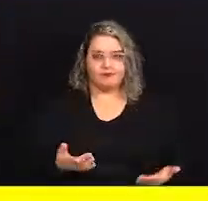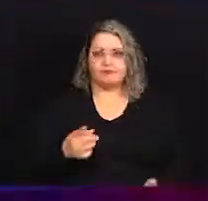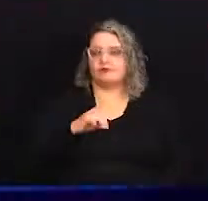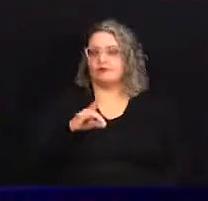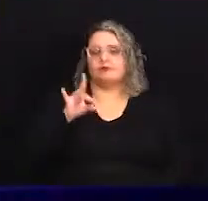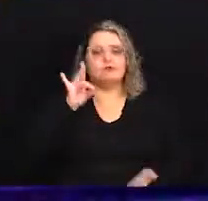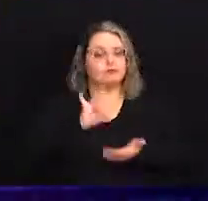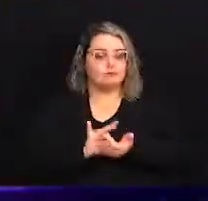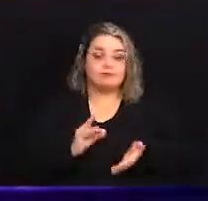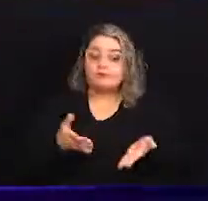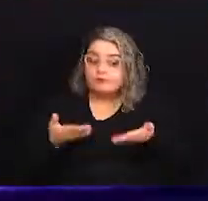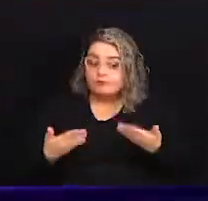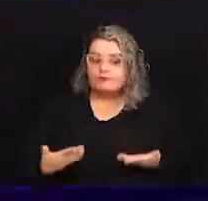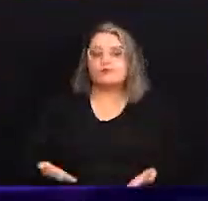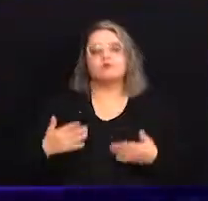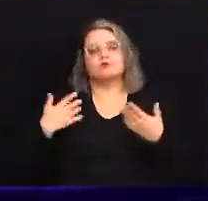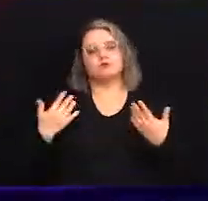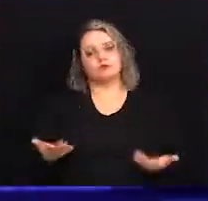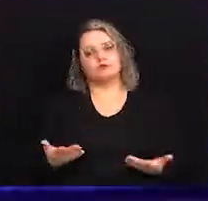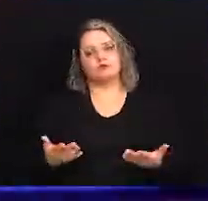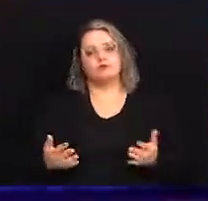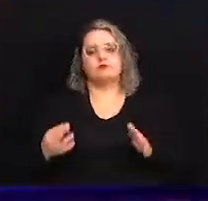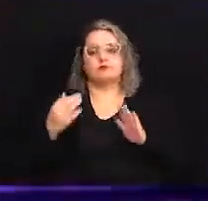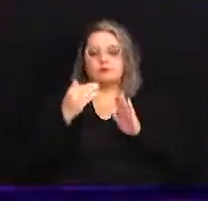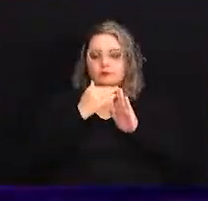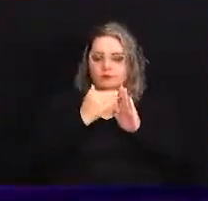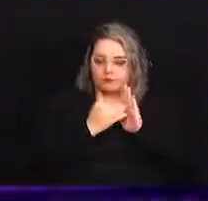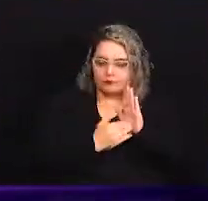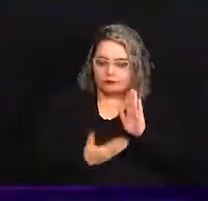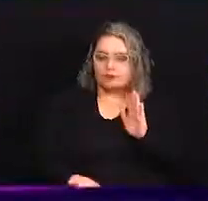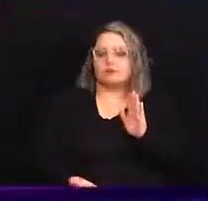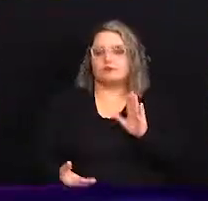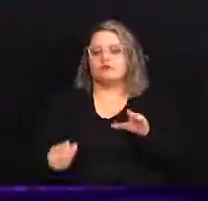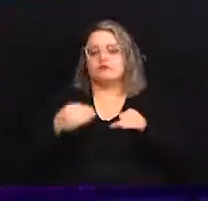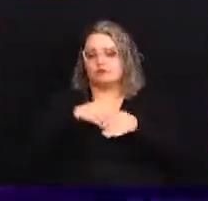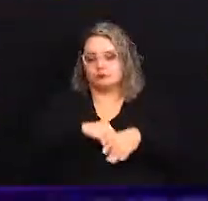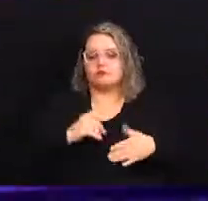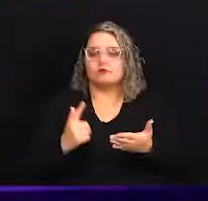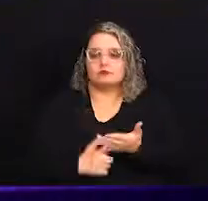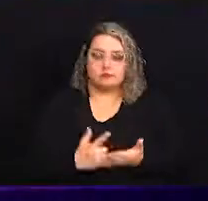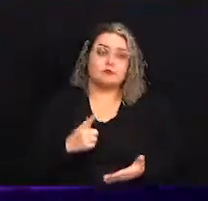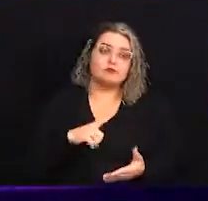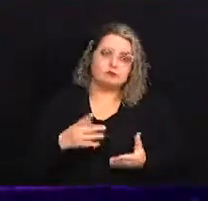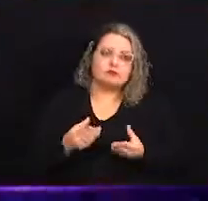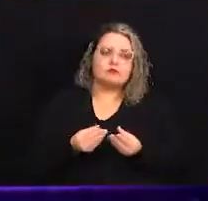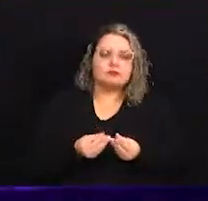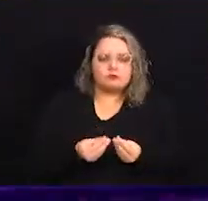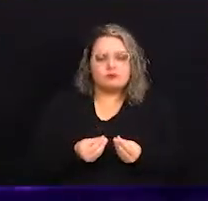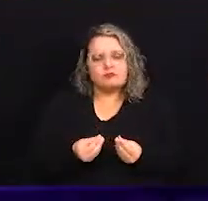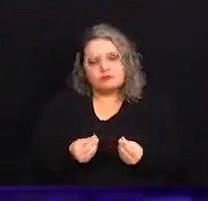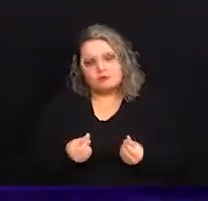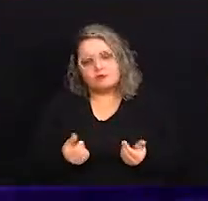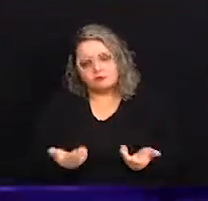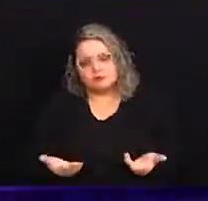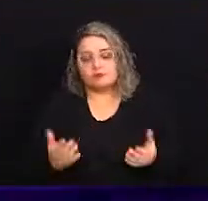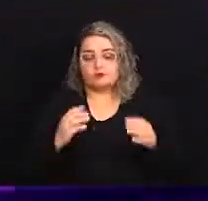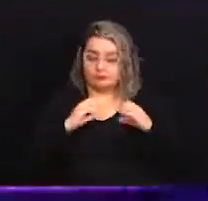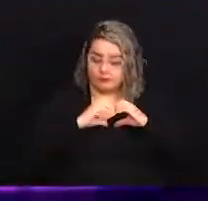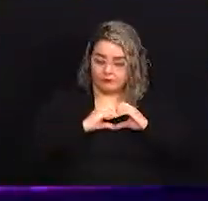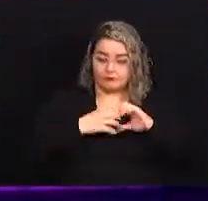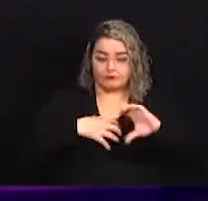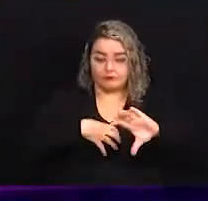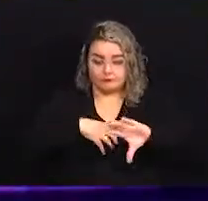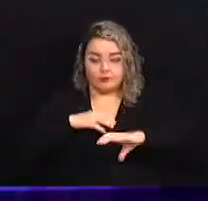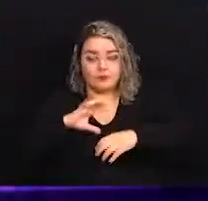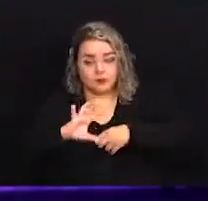ele não é exatamente leve, mas assim, os ingredientes que eu uso, acho que ele tem delicadeza, ele tem amor